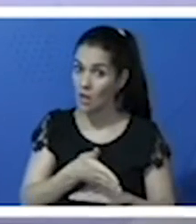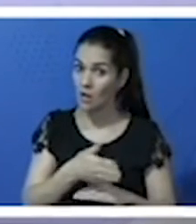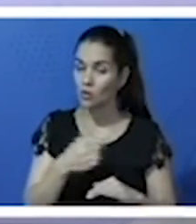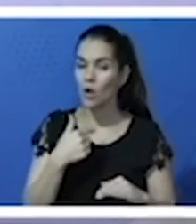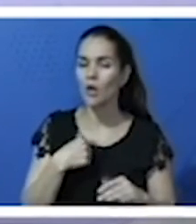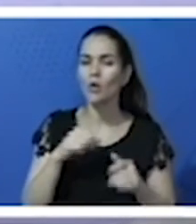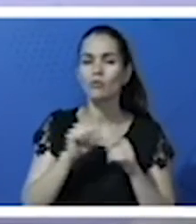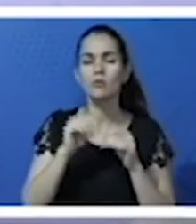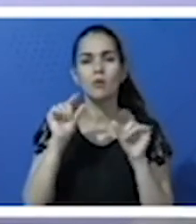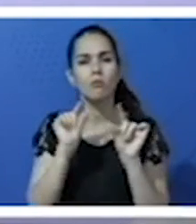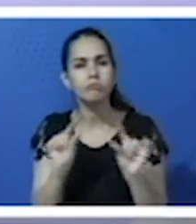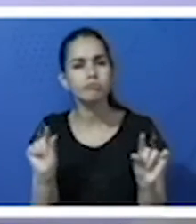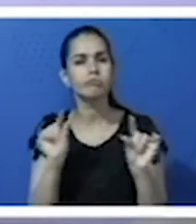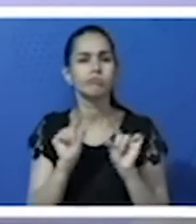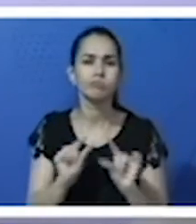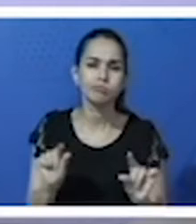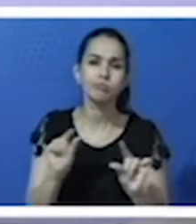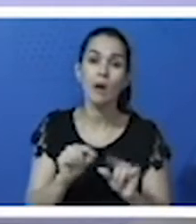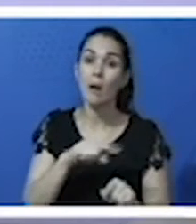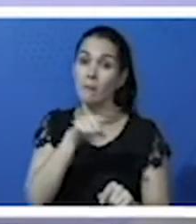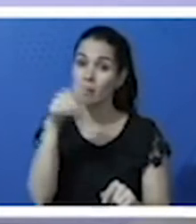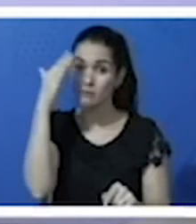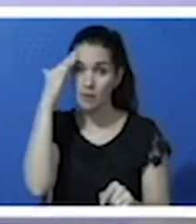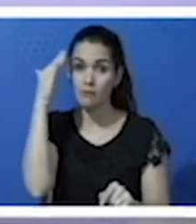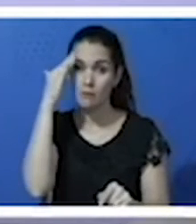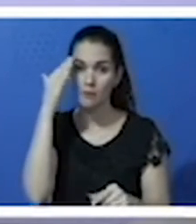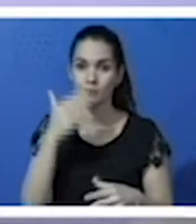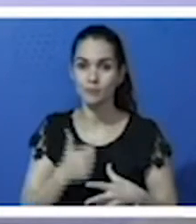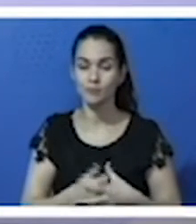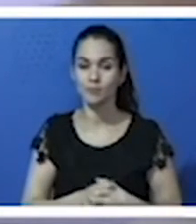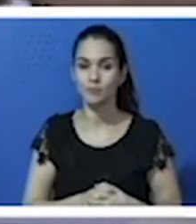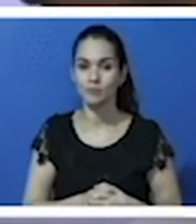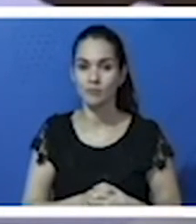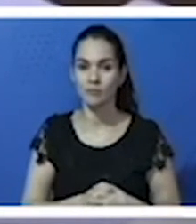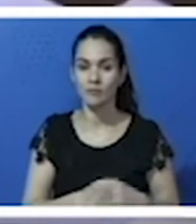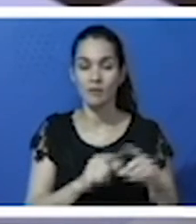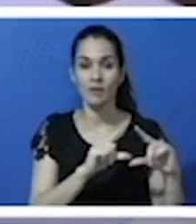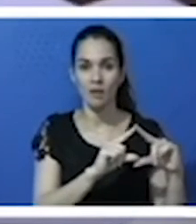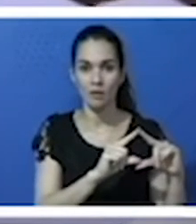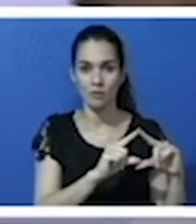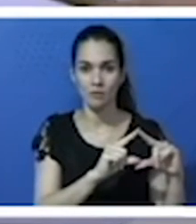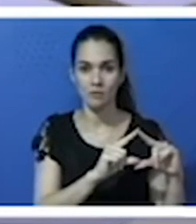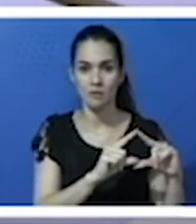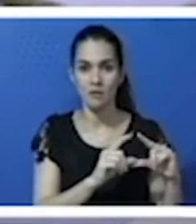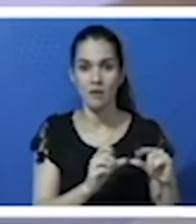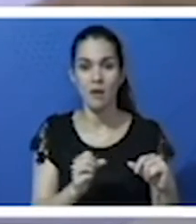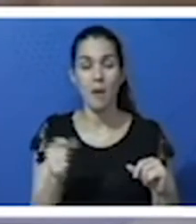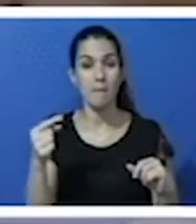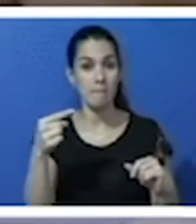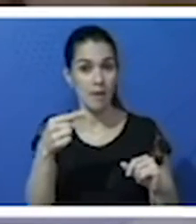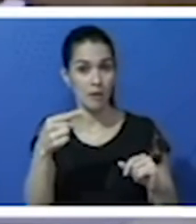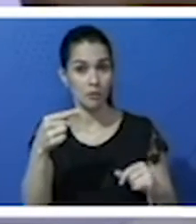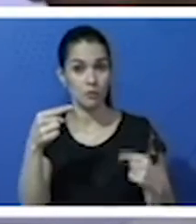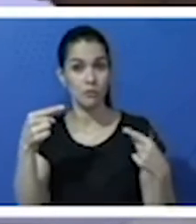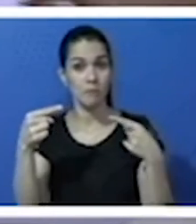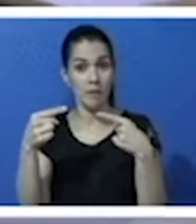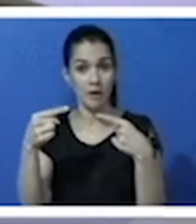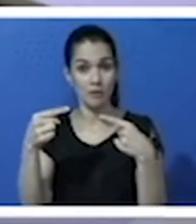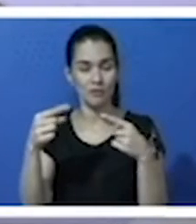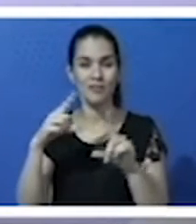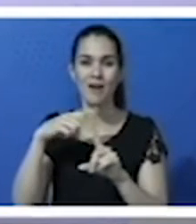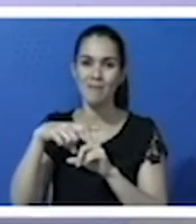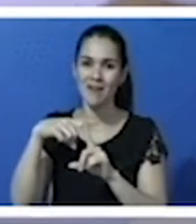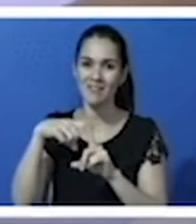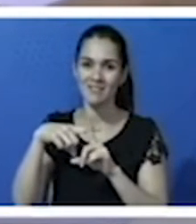fazendo passo a passo para todos entenderem. Aqui, menos com menos dá mais, que na conta